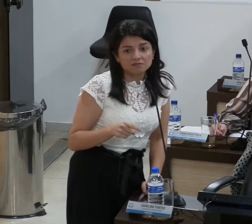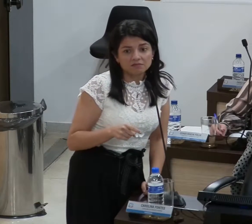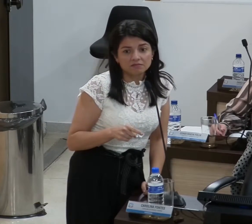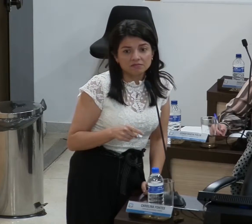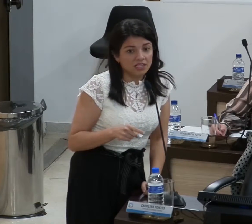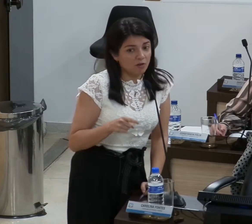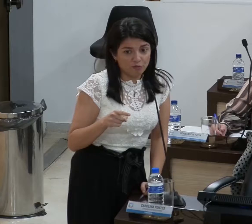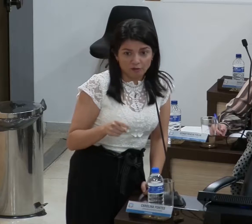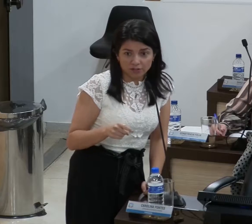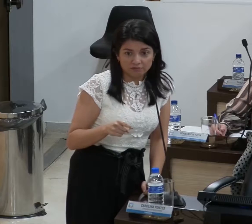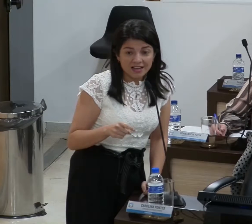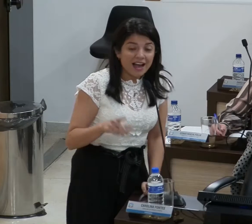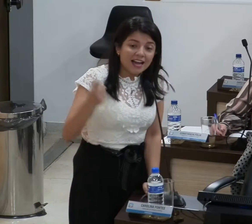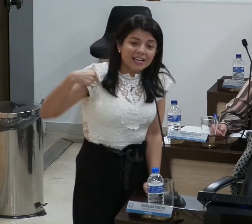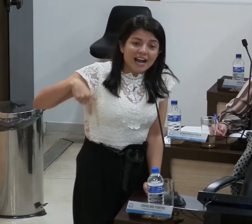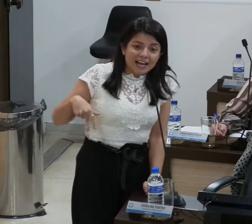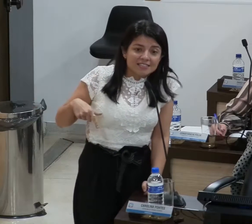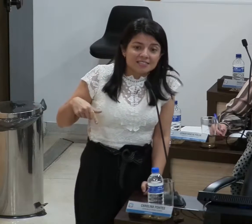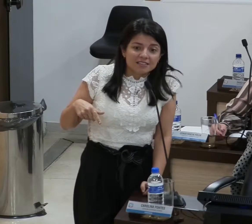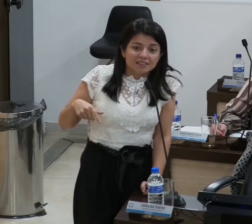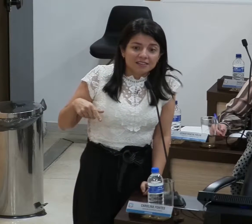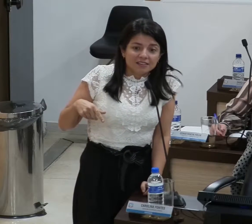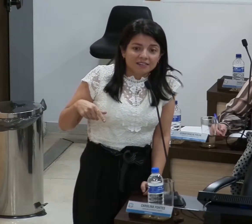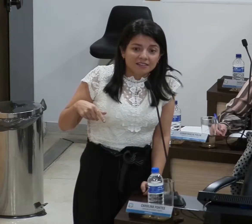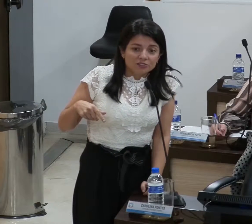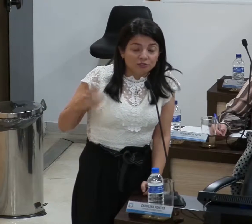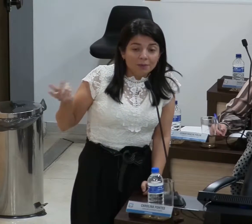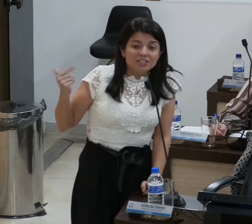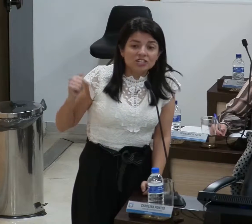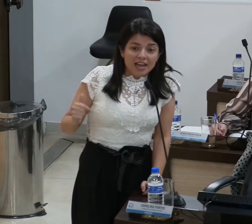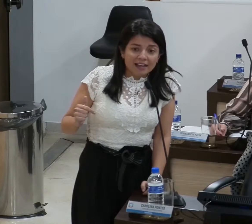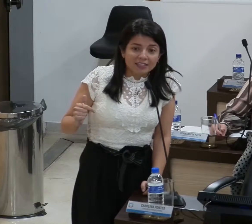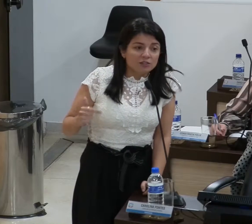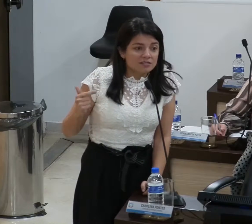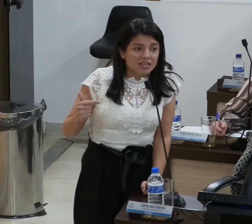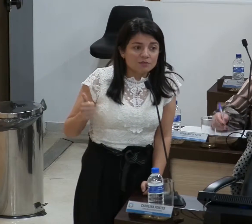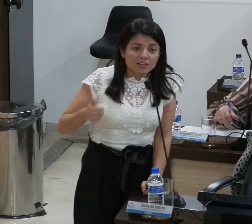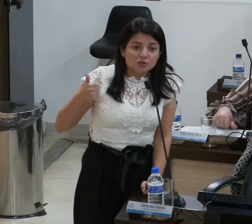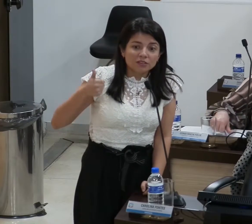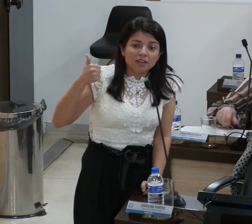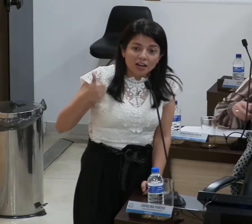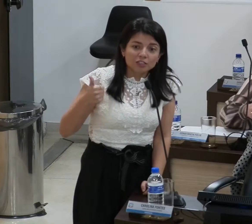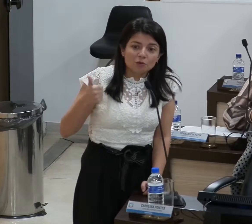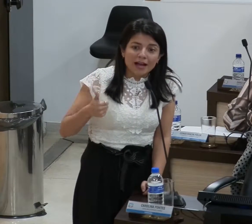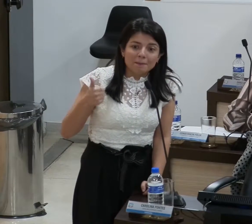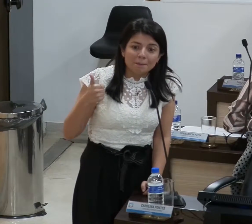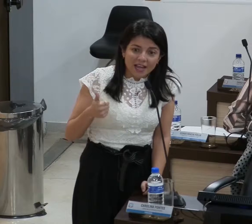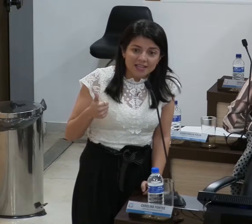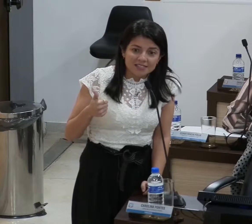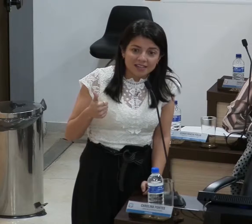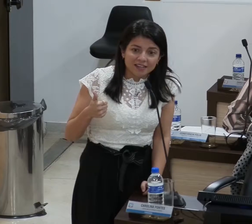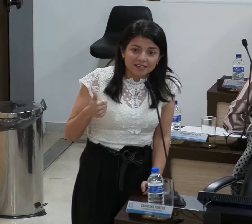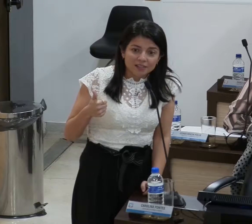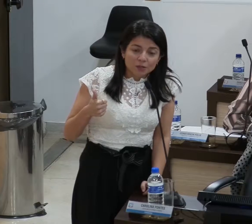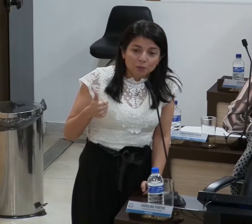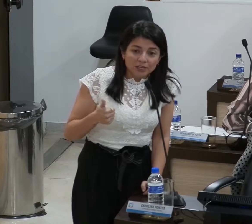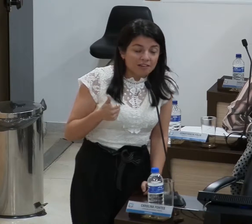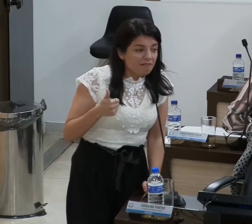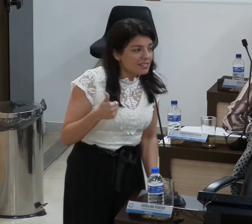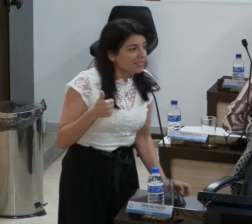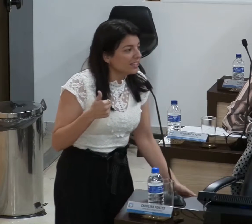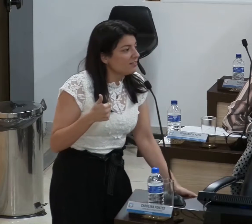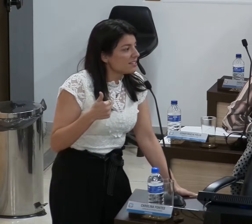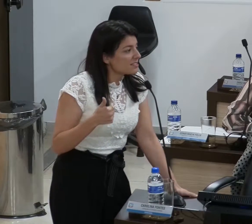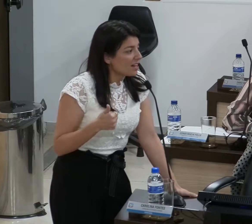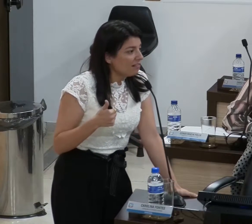sim, e não foram. Aliás, de forma indireta, nós estamos ajudando a empresa, porque